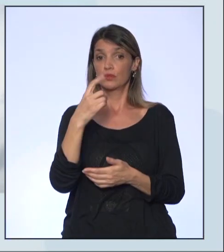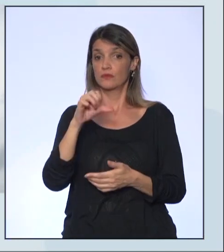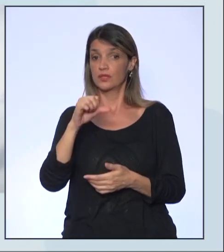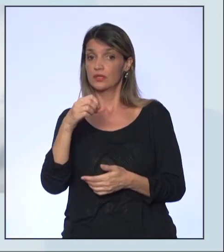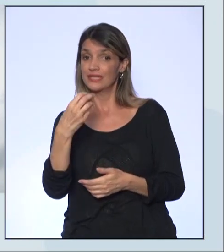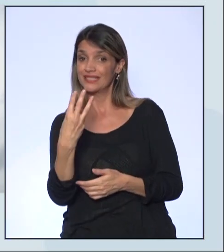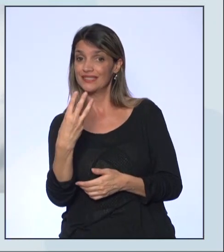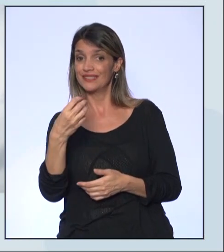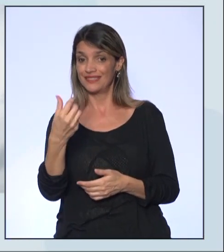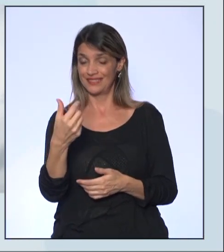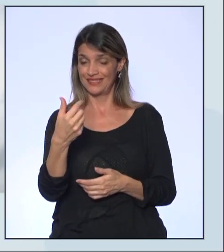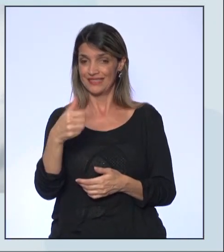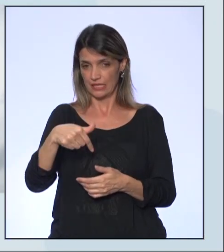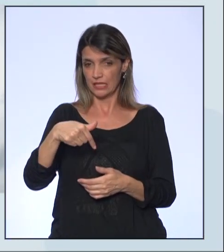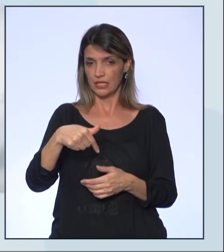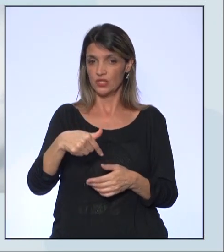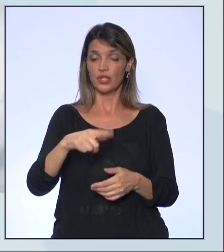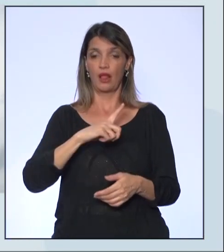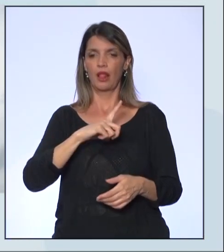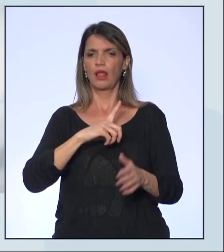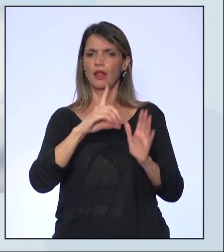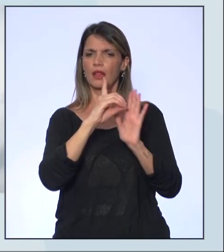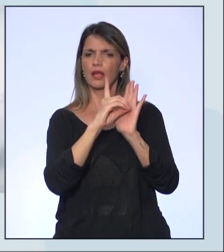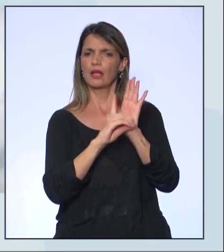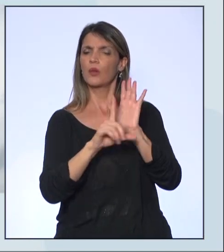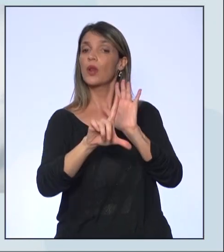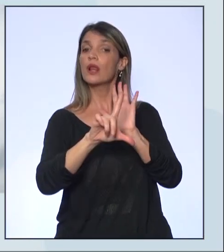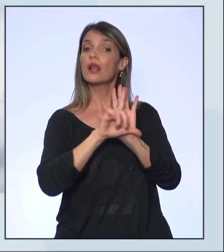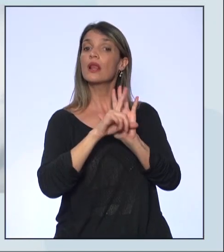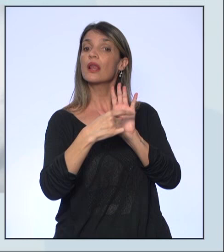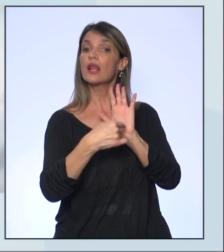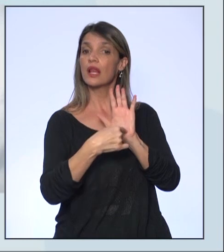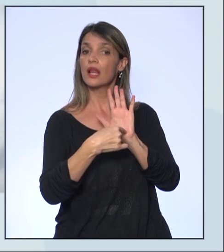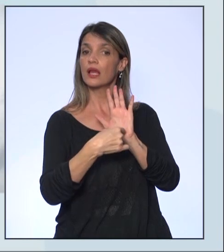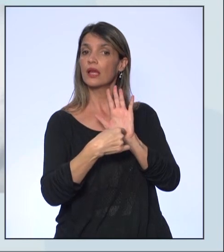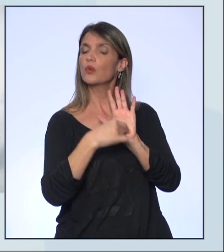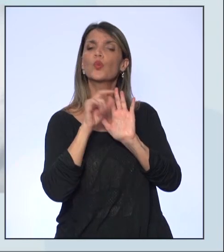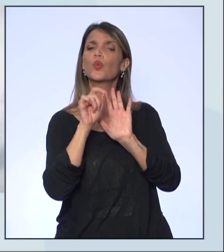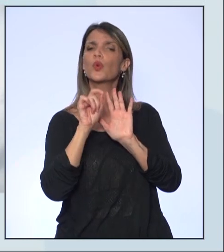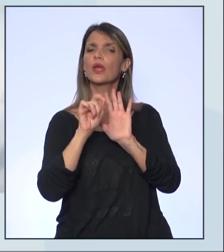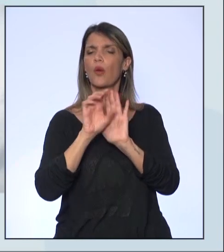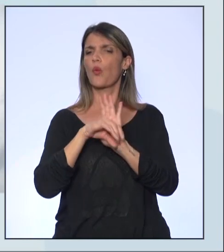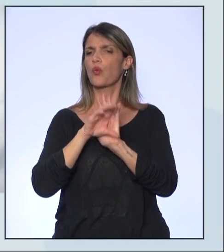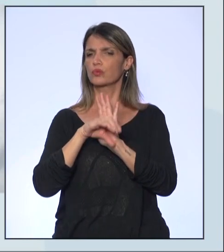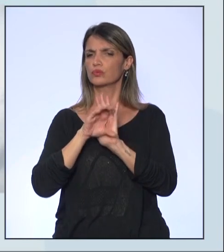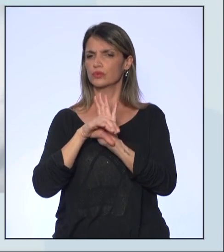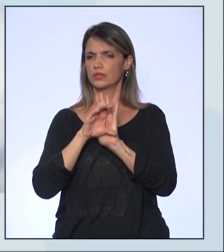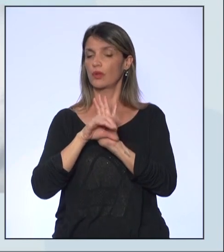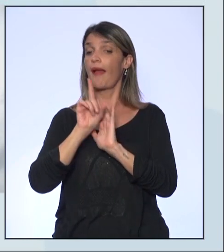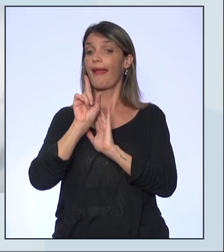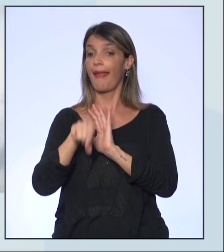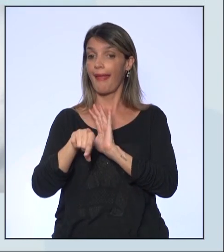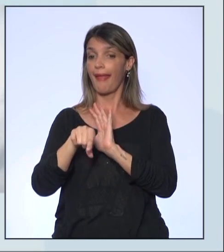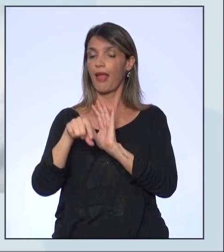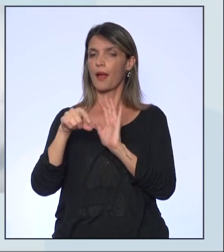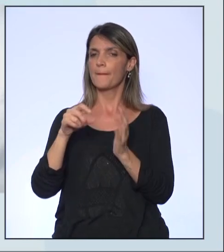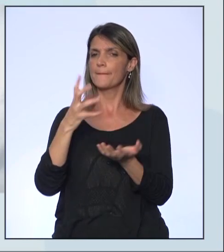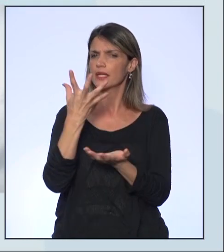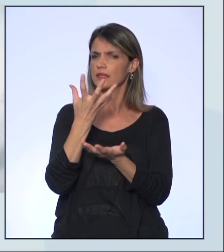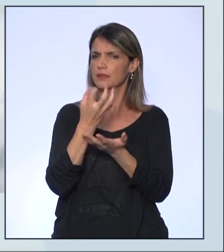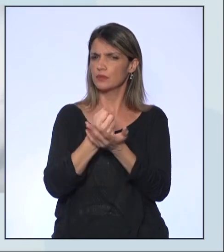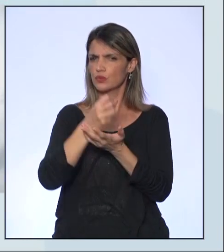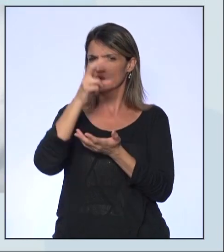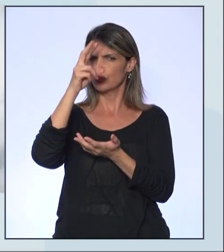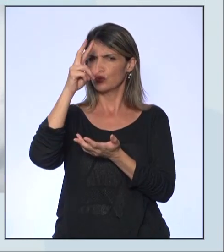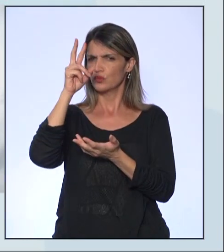nós temos um decreto-lei, né, que apresenta o seguinte conceito: Constitui patrimônio histórico e artístico